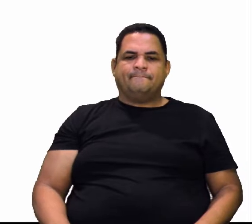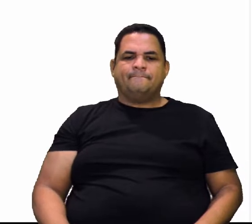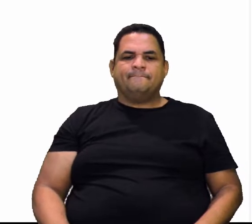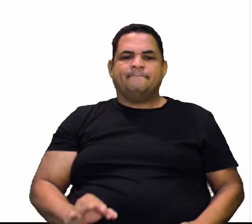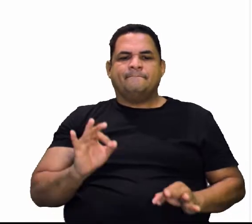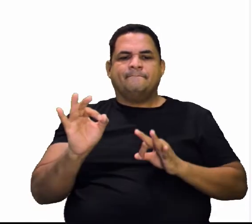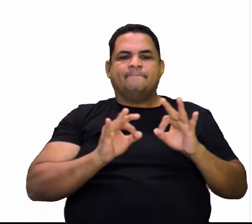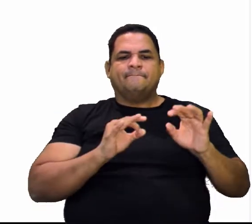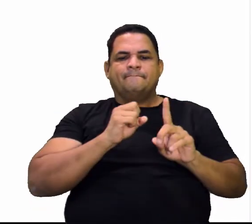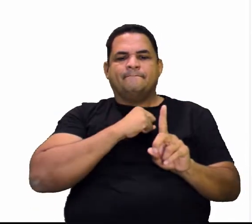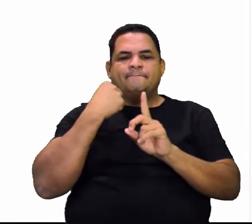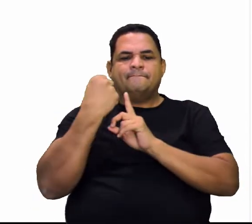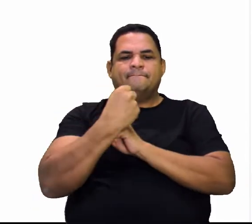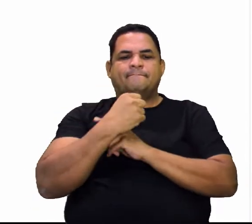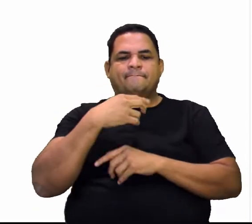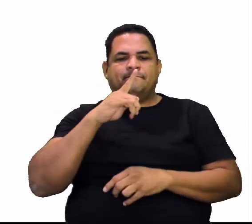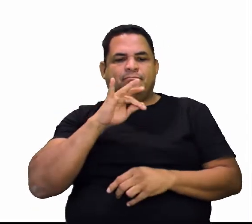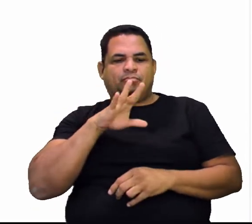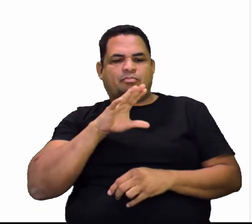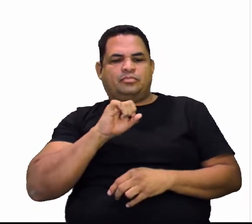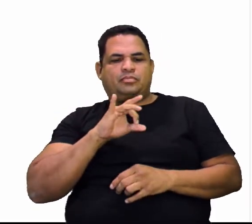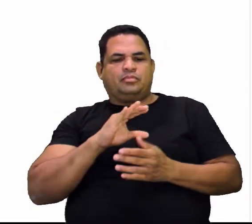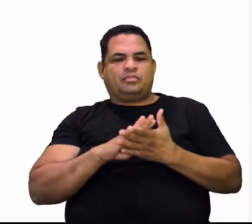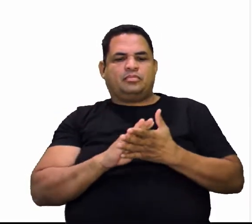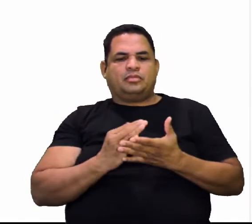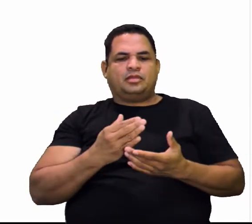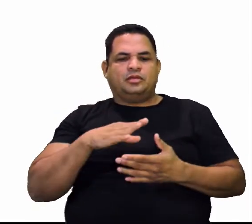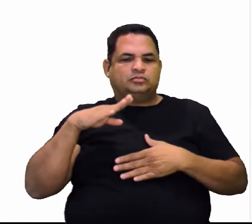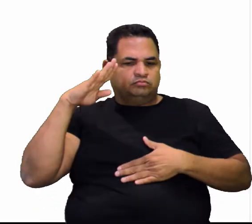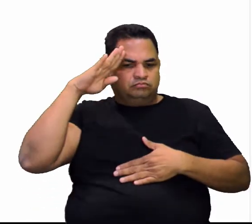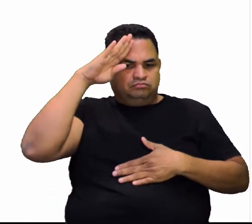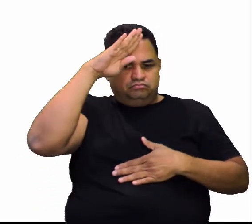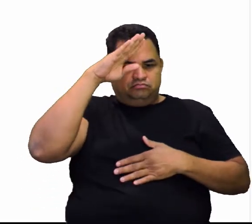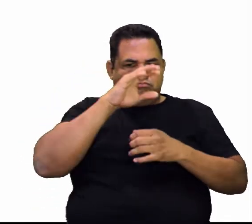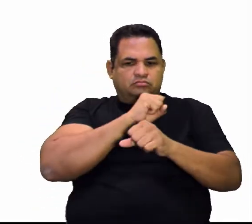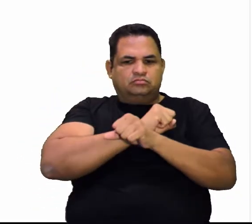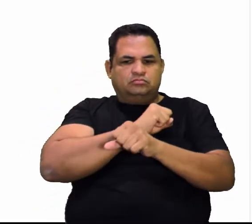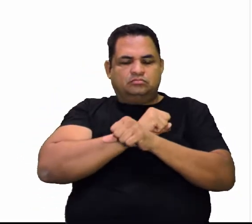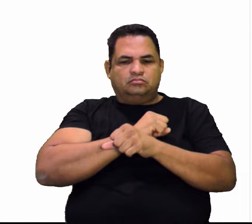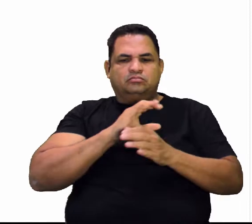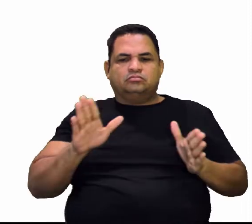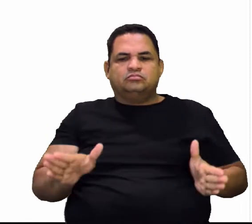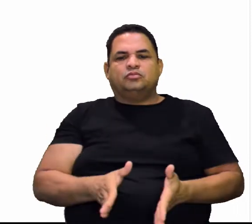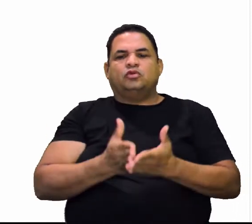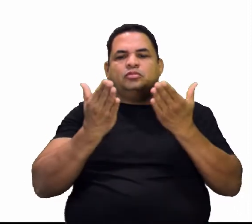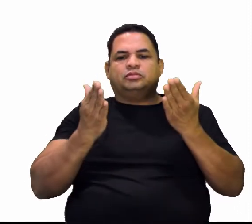é a formação da sociedade romana. Os patrícios, os soldados, os escravos e os